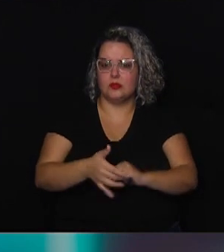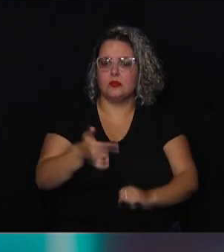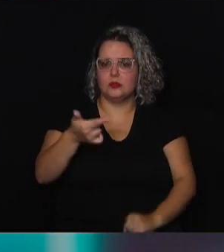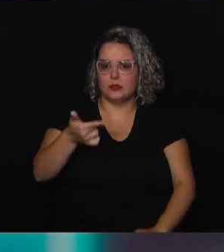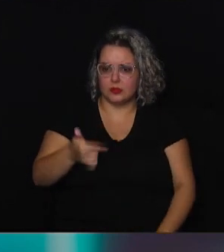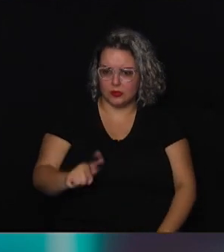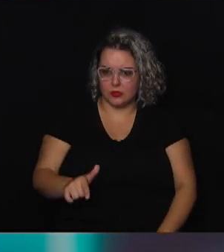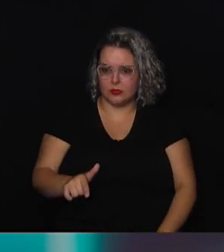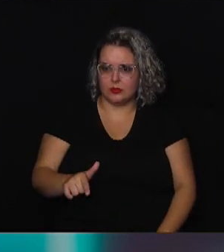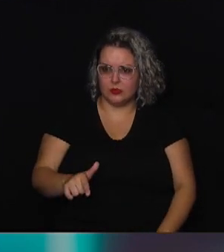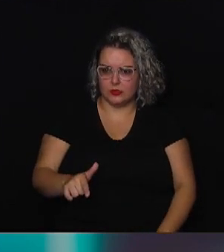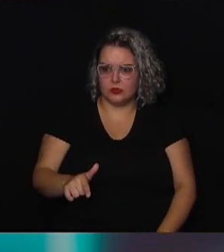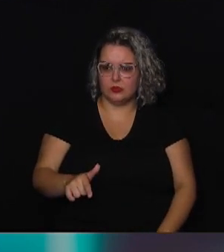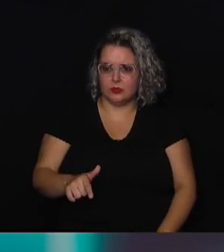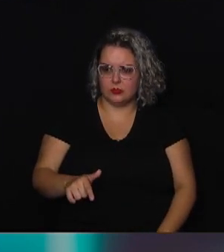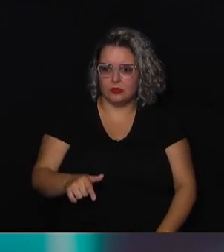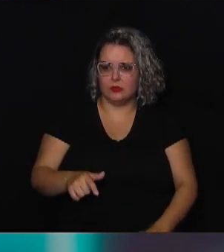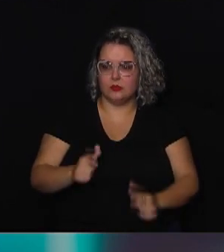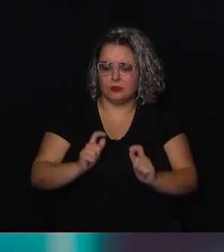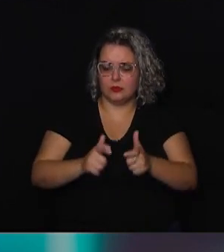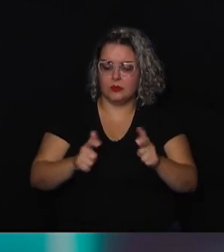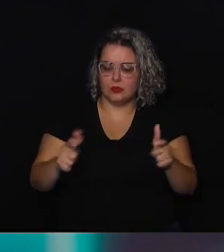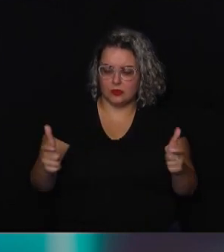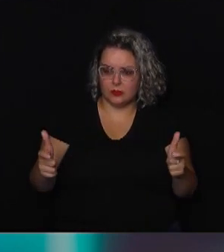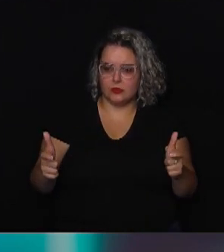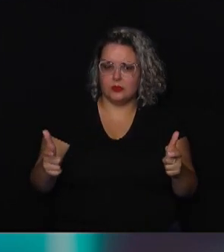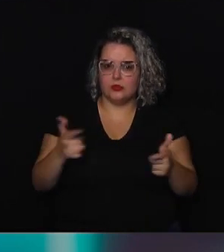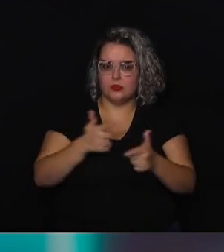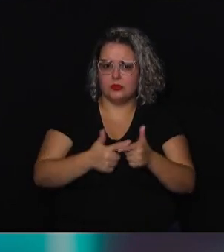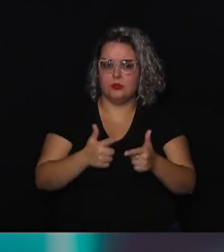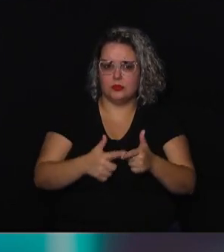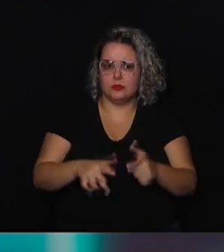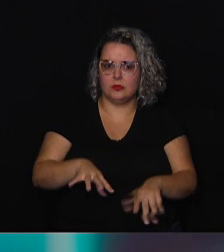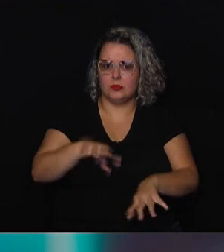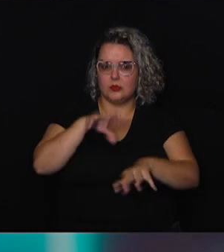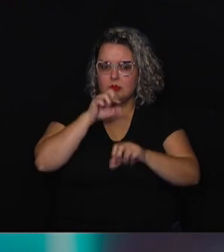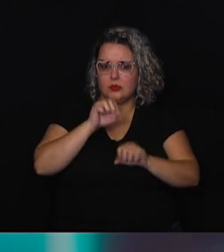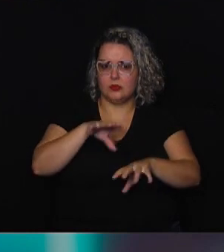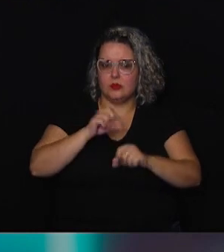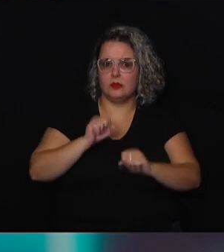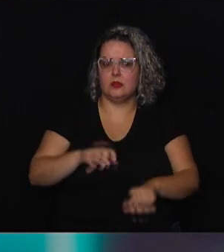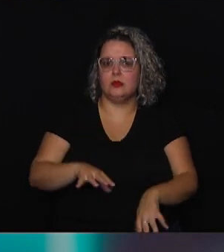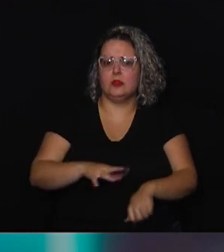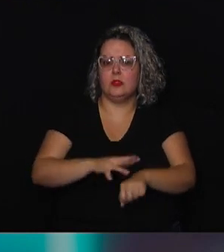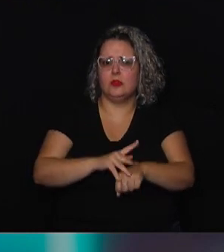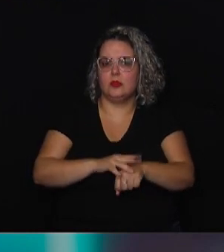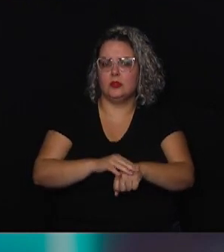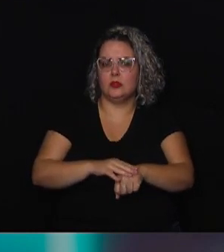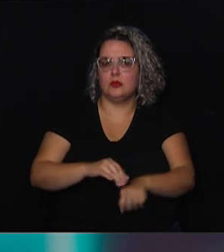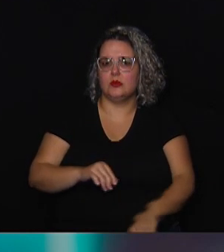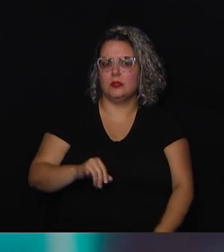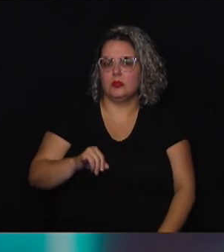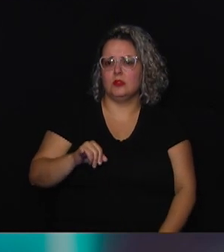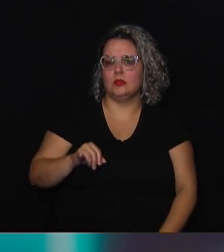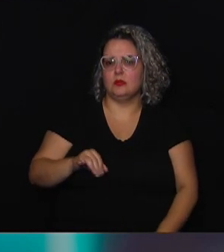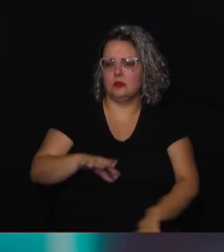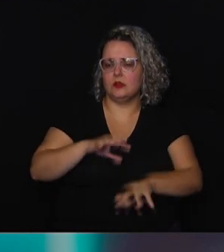ainda com uma série histórica aumentada, né, porque a gente ainda coexiste com o Covid e os demais